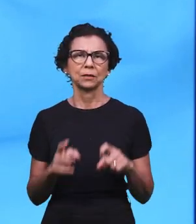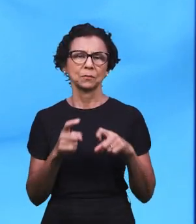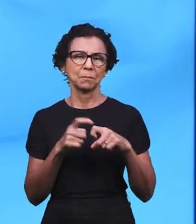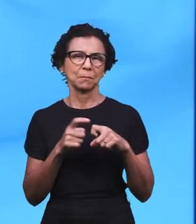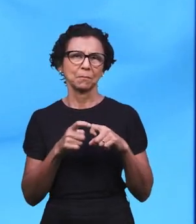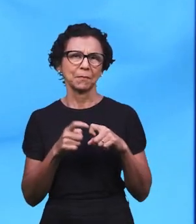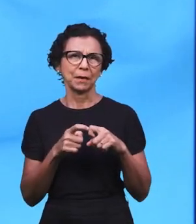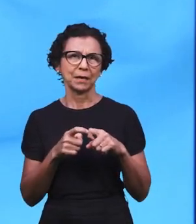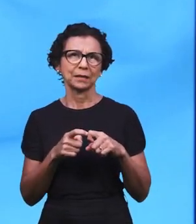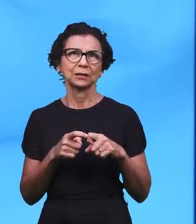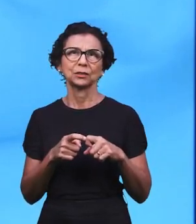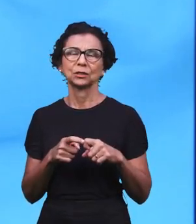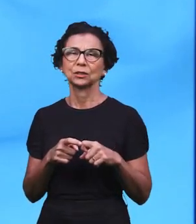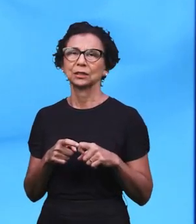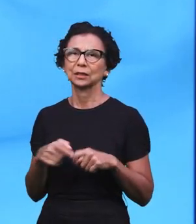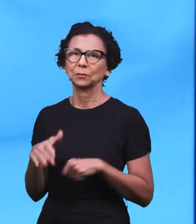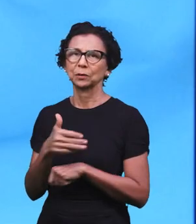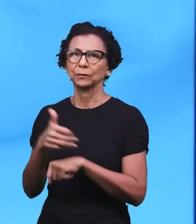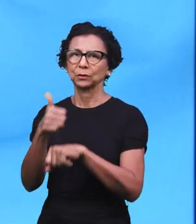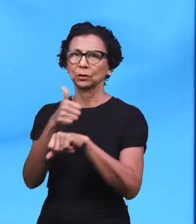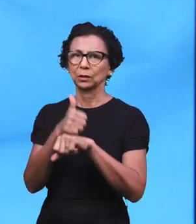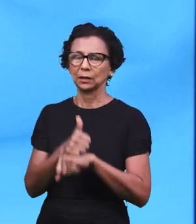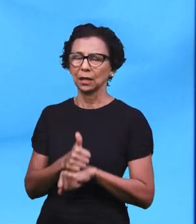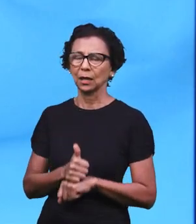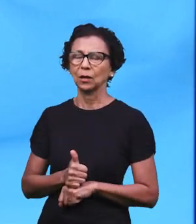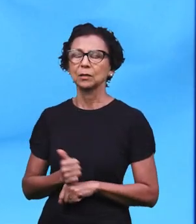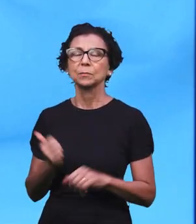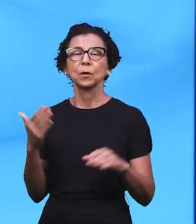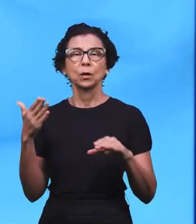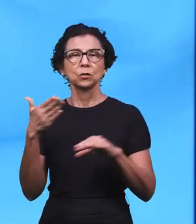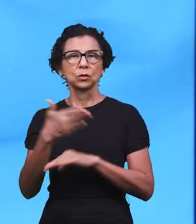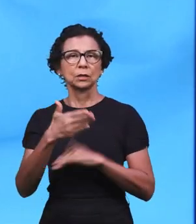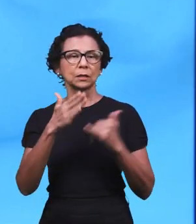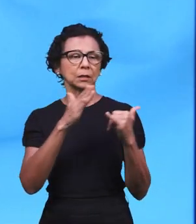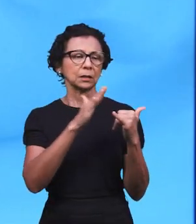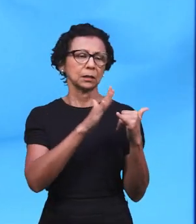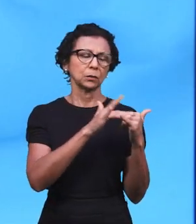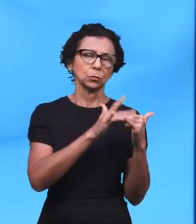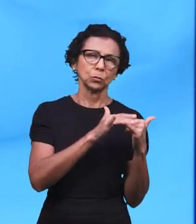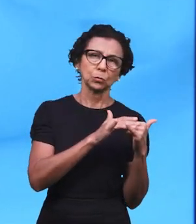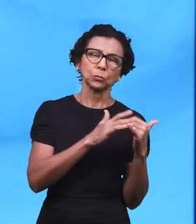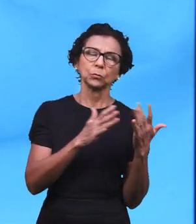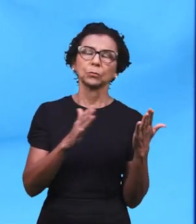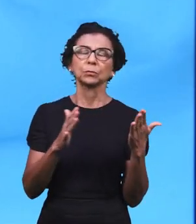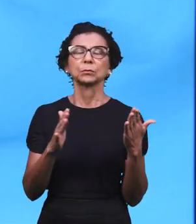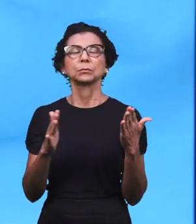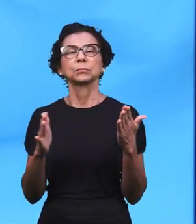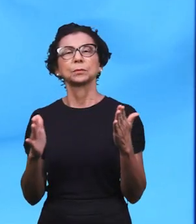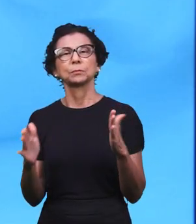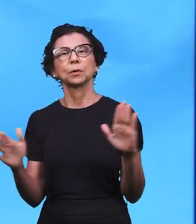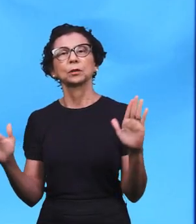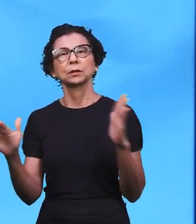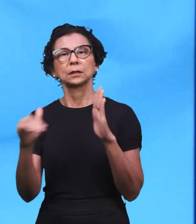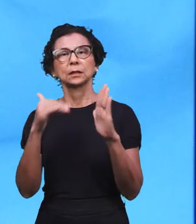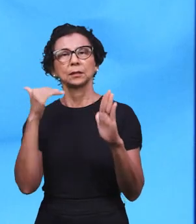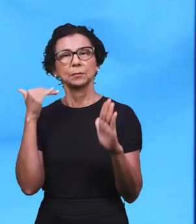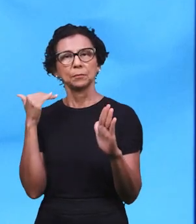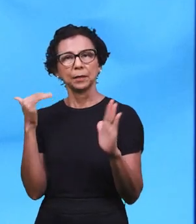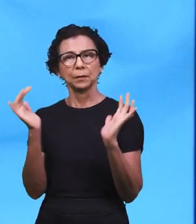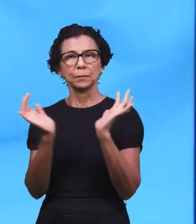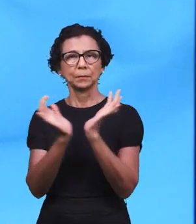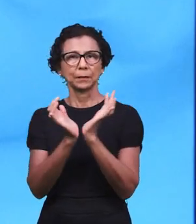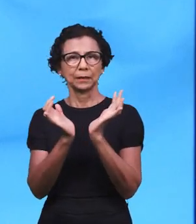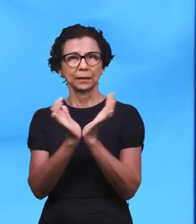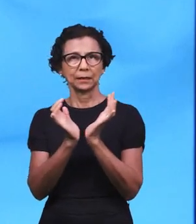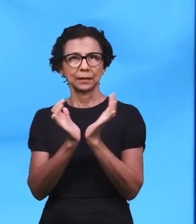usar os comentários aqui no canal, se você estiver assistindo pelo YouTube. Pode enviar e-mail para o Produção,